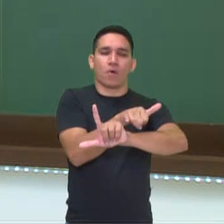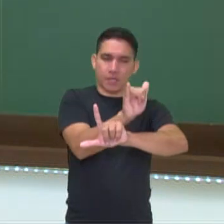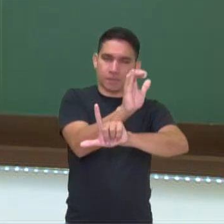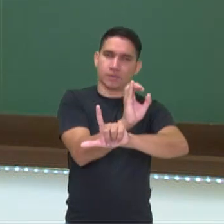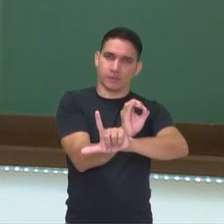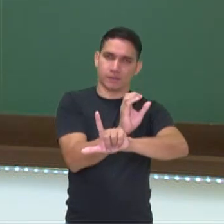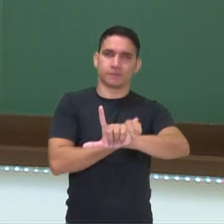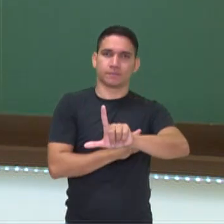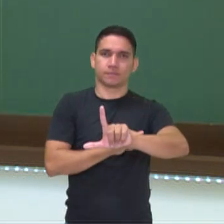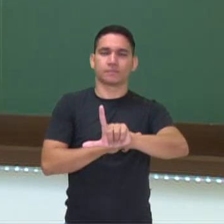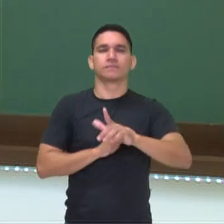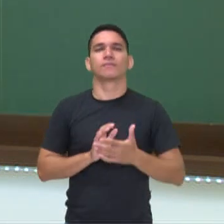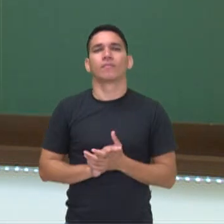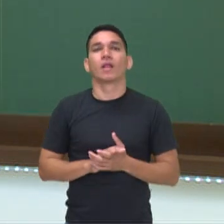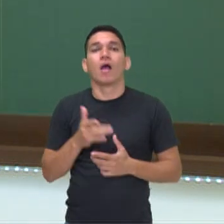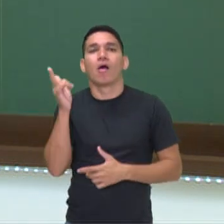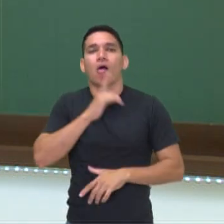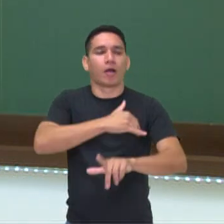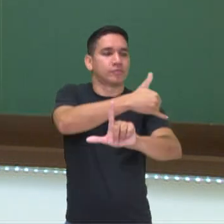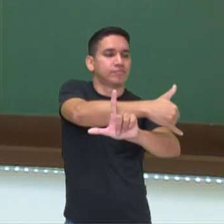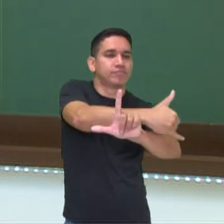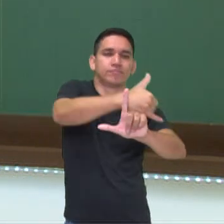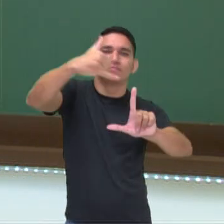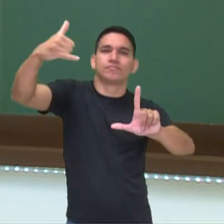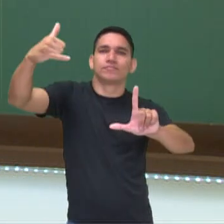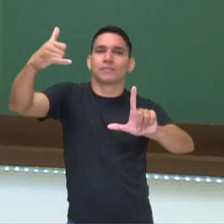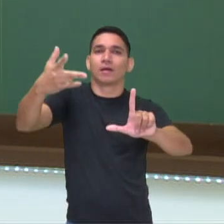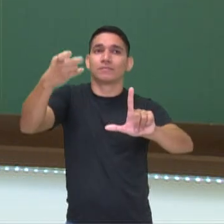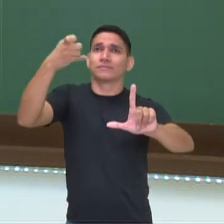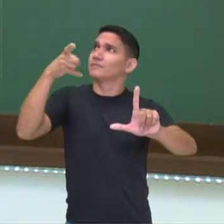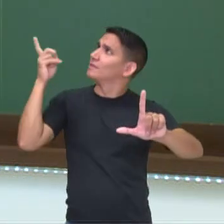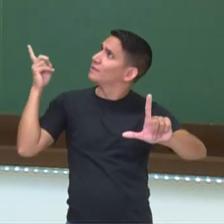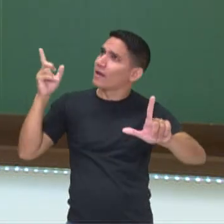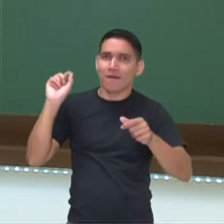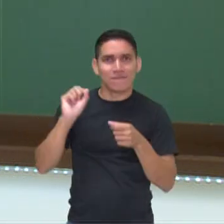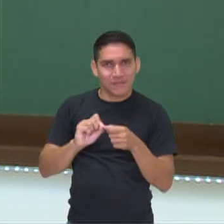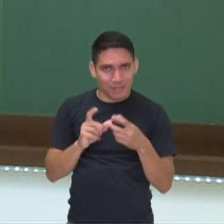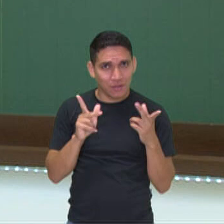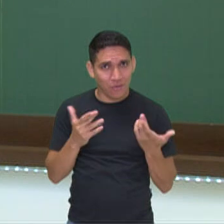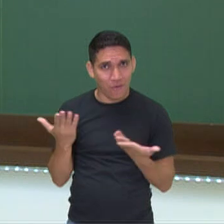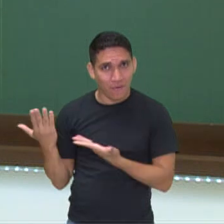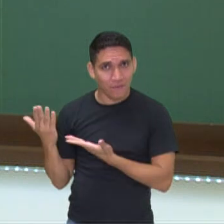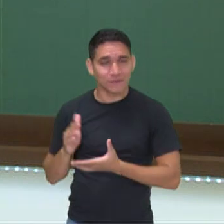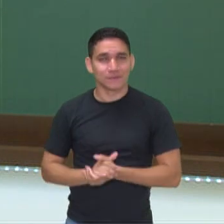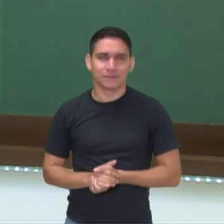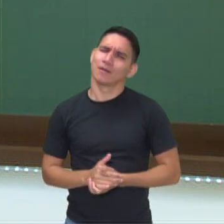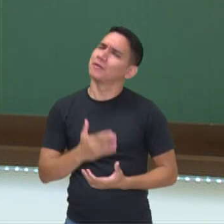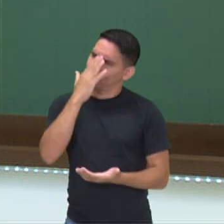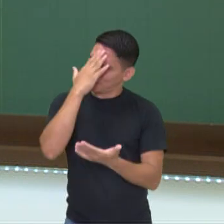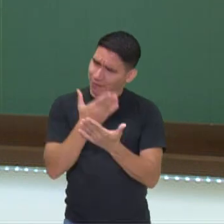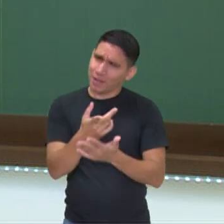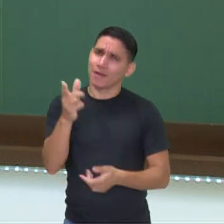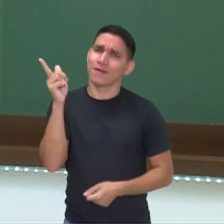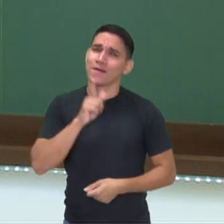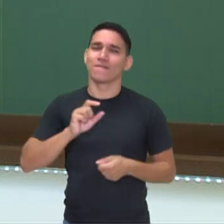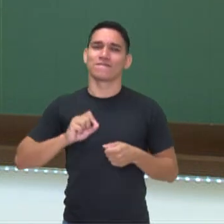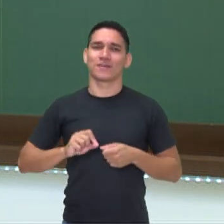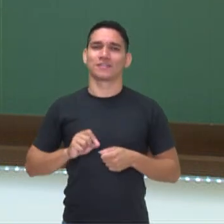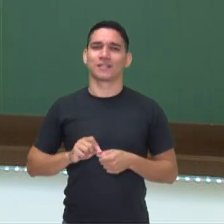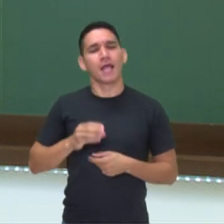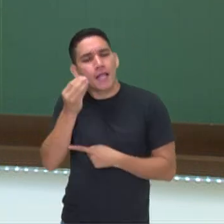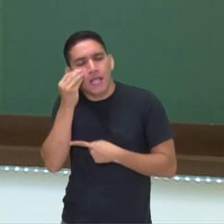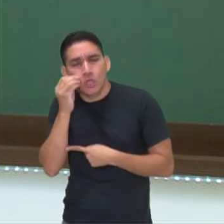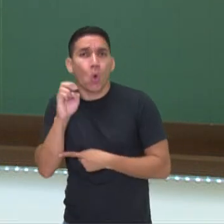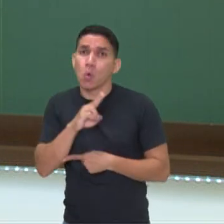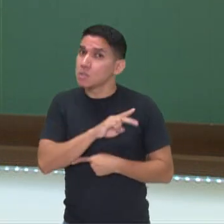Então, com isso, nós conseguimos construir a reta. Olha só, conseguiu fazer esse gráfico? Tenho certeza aí que vocês, né, tentaram ou, né, se